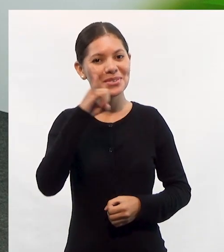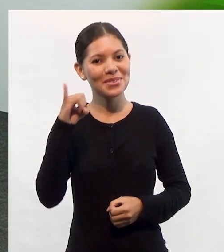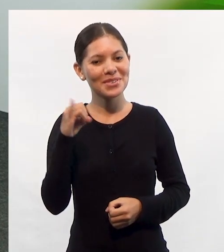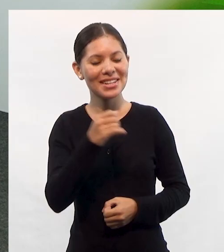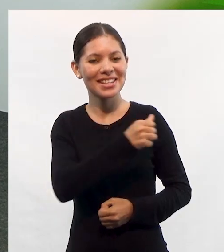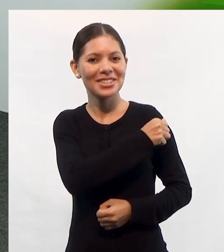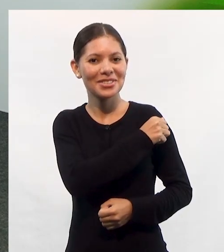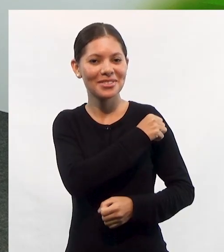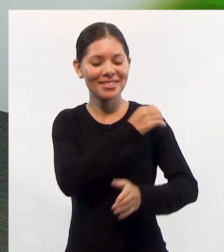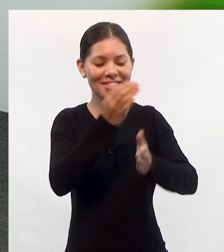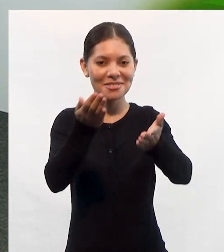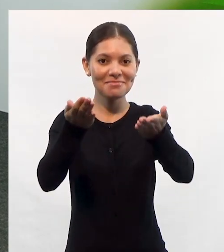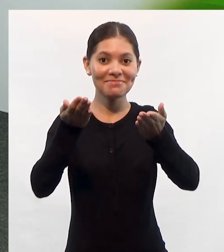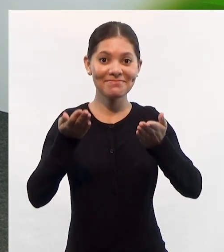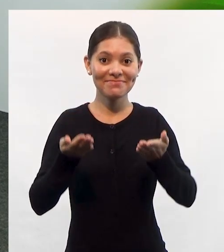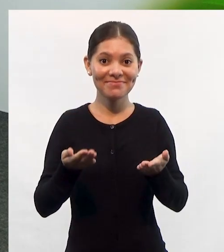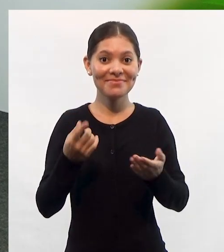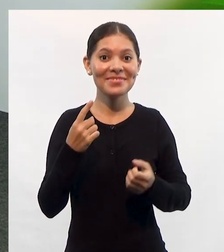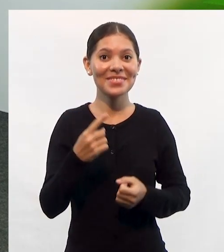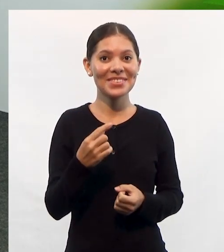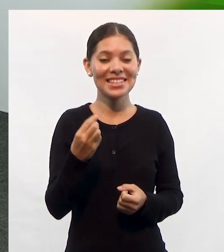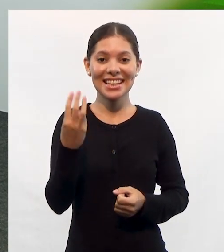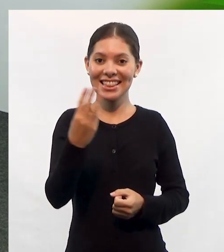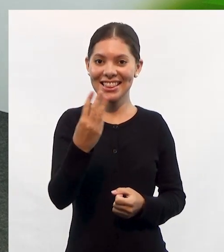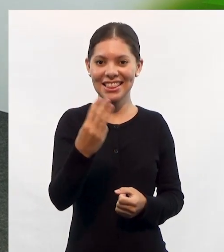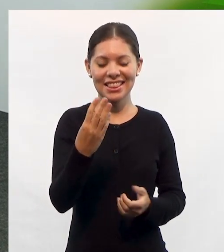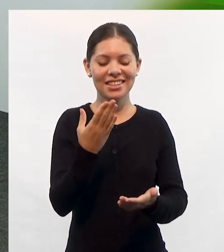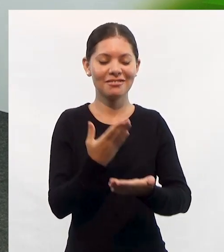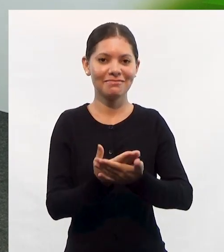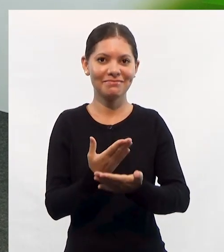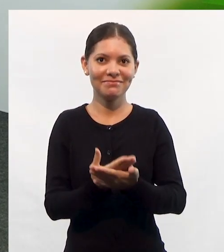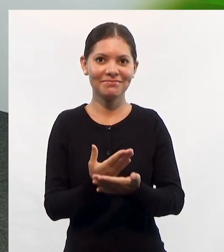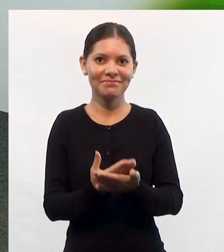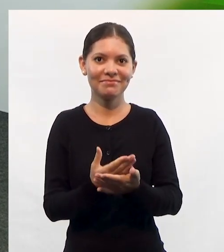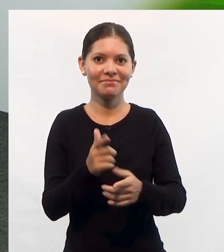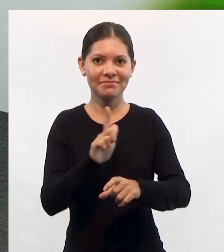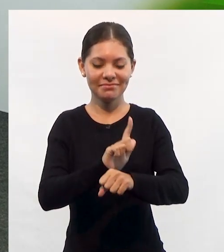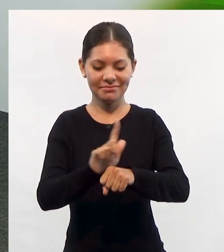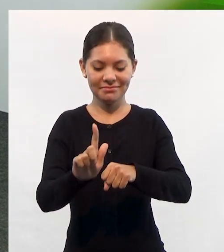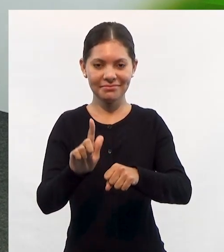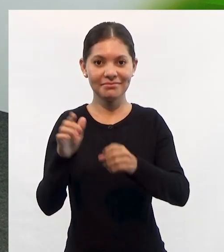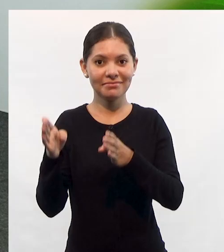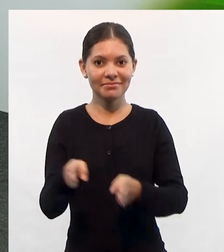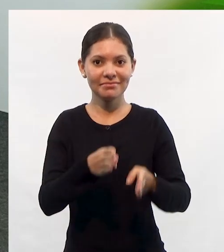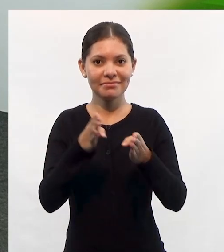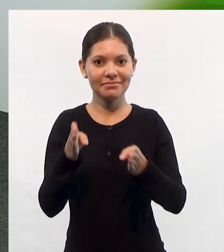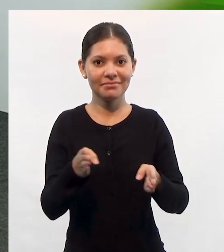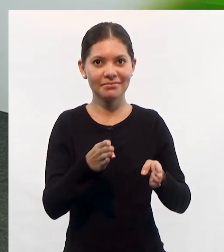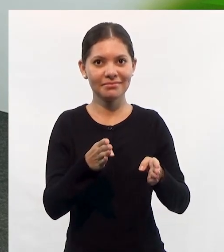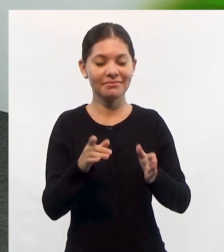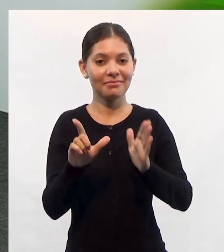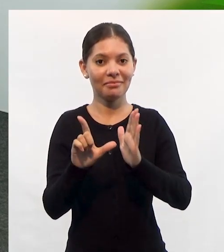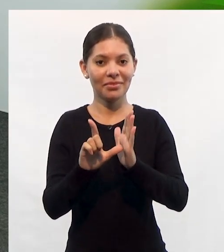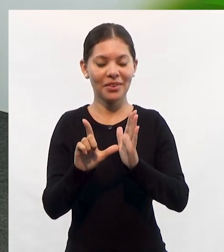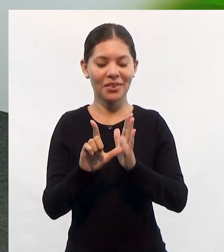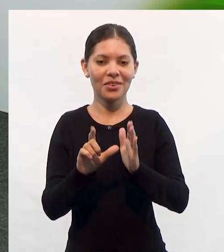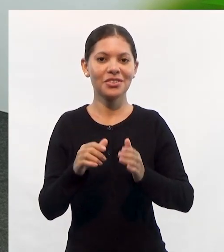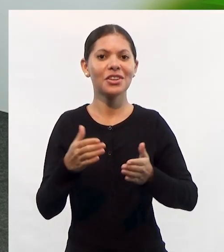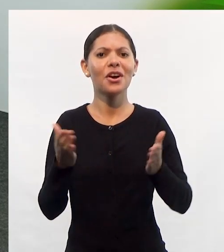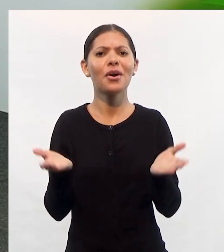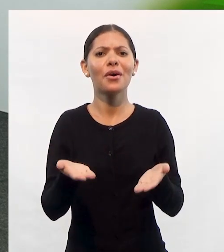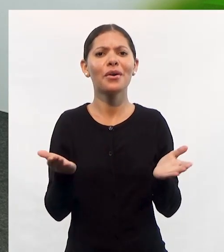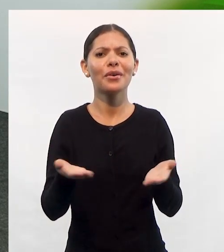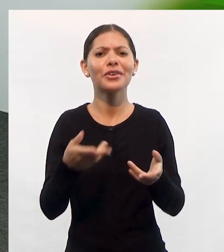Olá, alunos! Sejam bem-vindos à nossa terceira aula de Gestão da Produção e Logística. Hoje nós